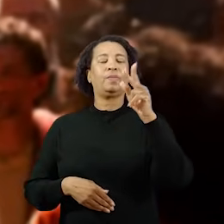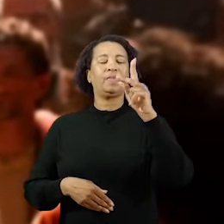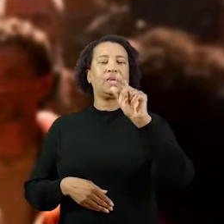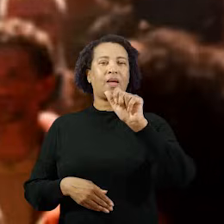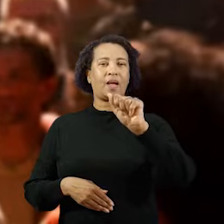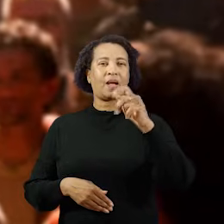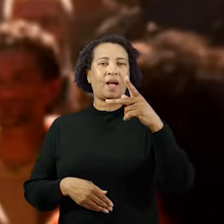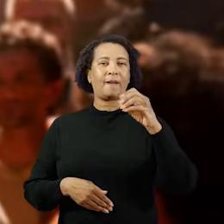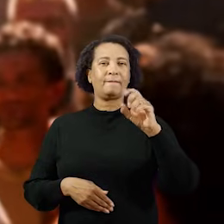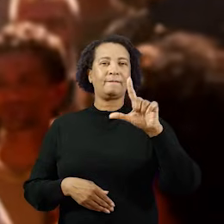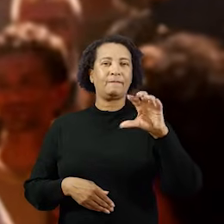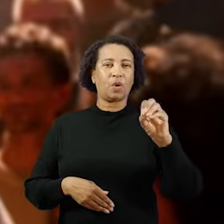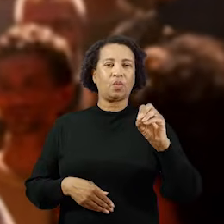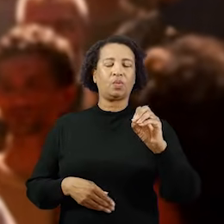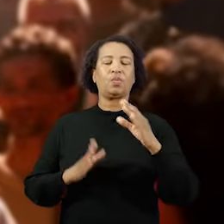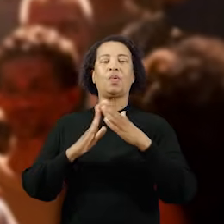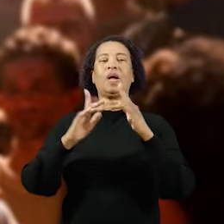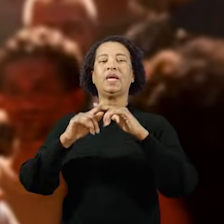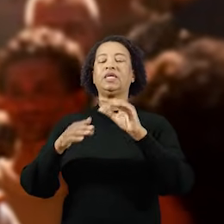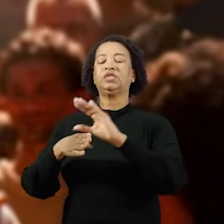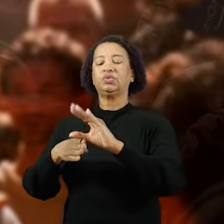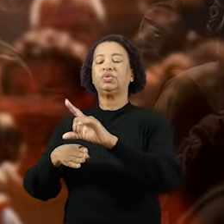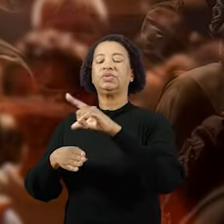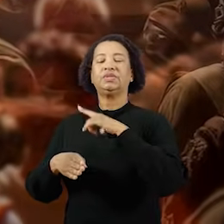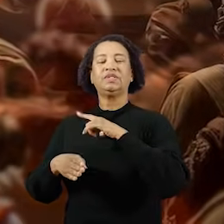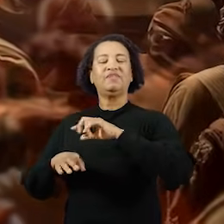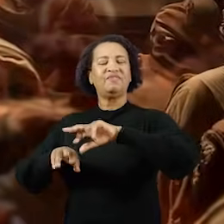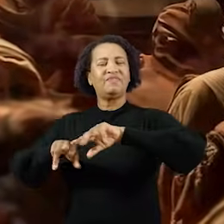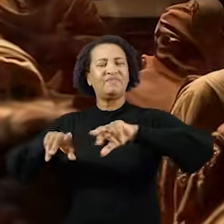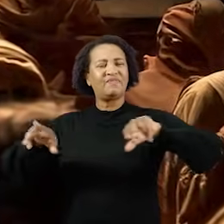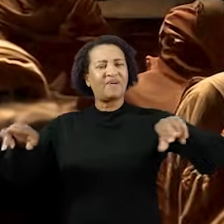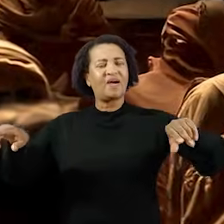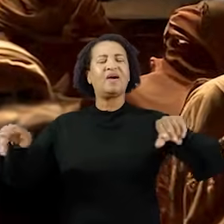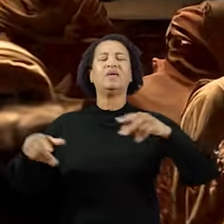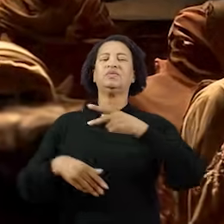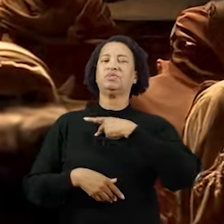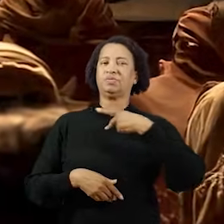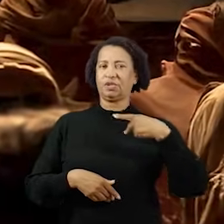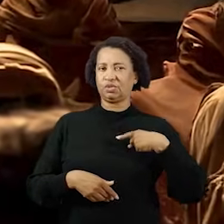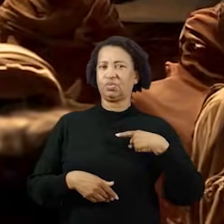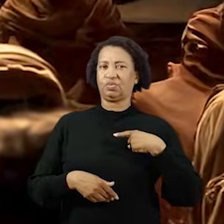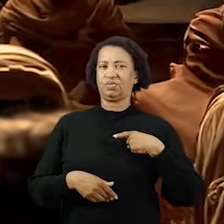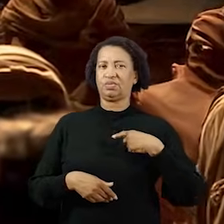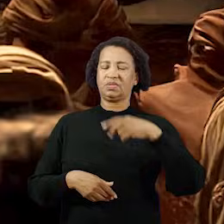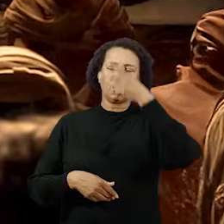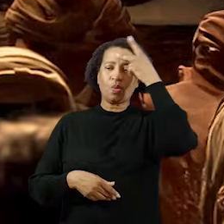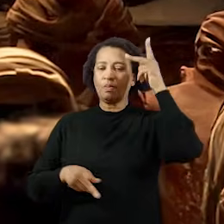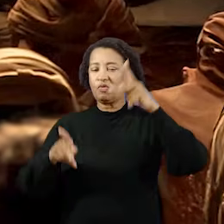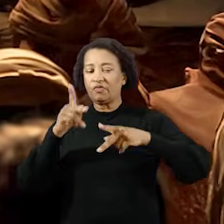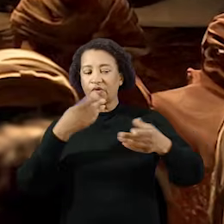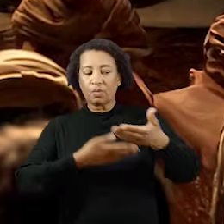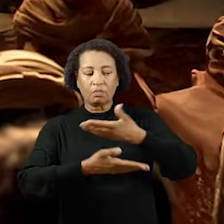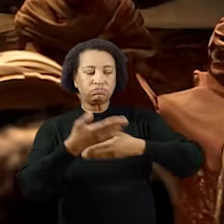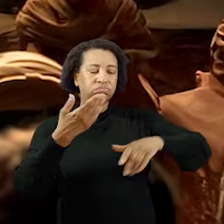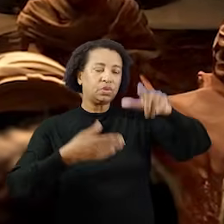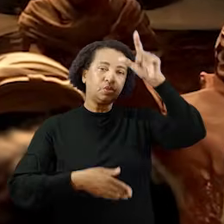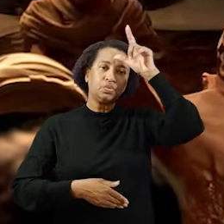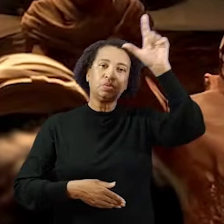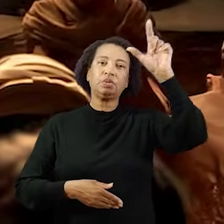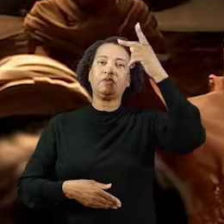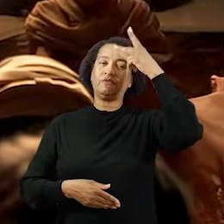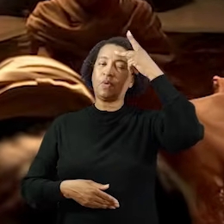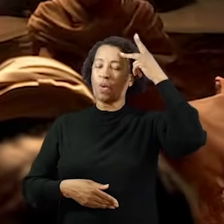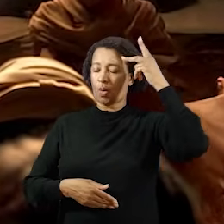igreja de Corinto teve vários pastores e aparentemente o povo ficou polarizado ao redor desses líderes. O povo de Corinto